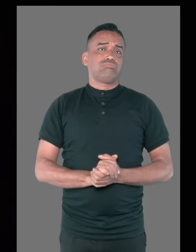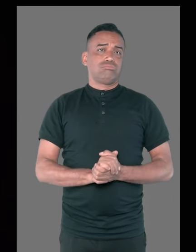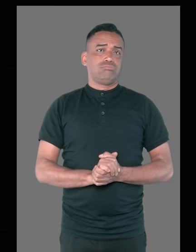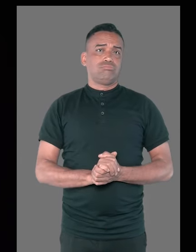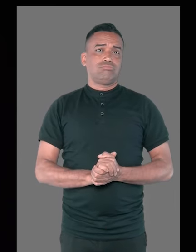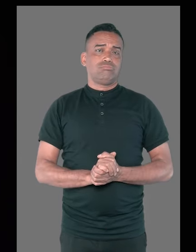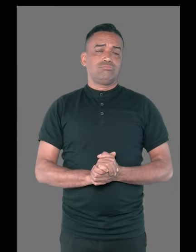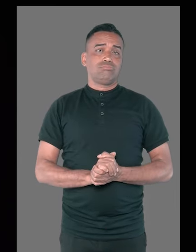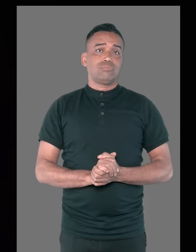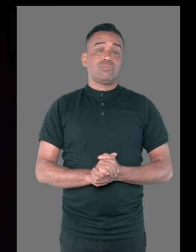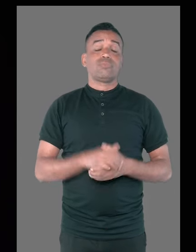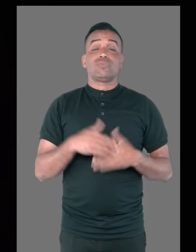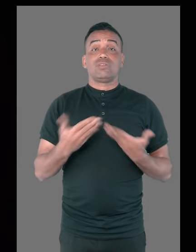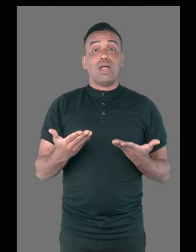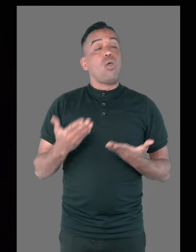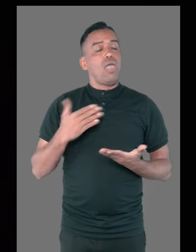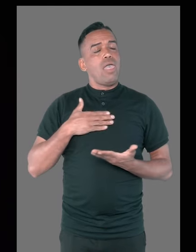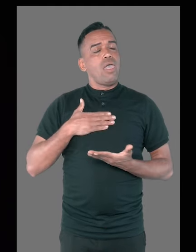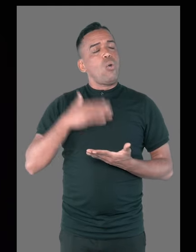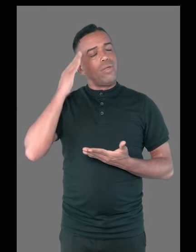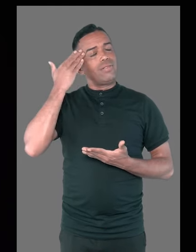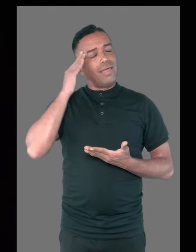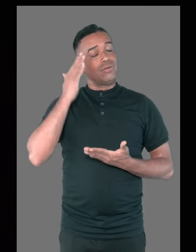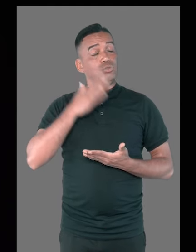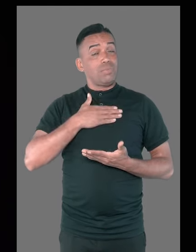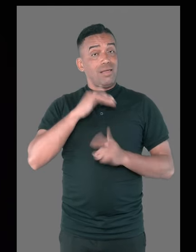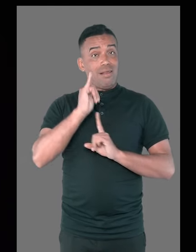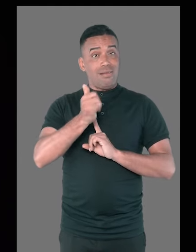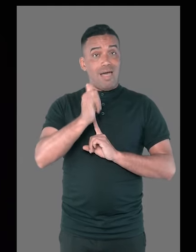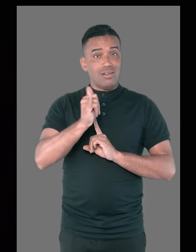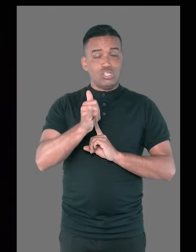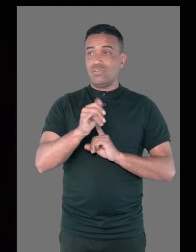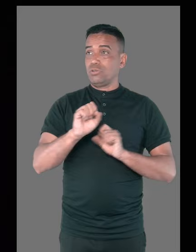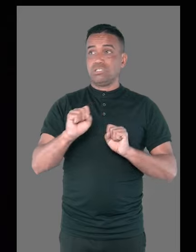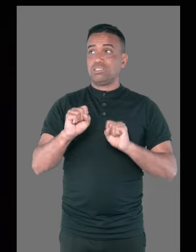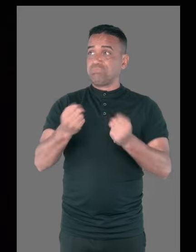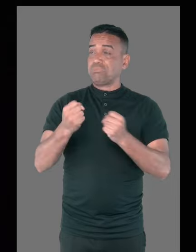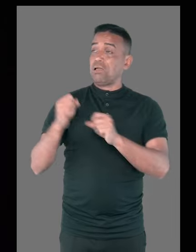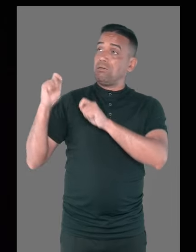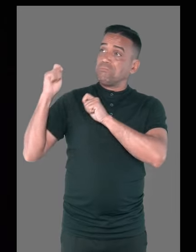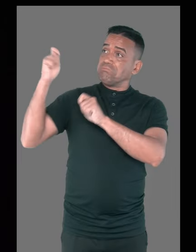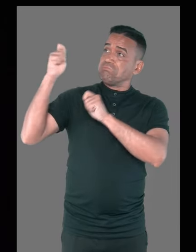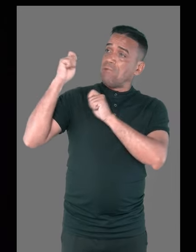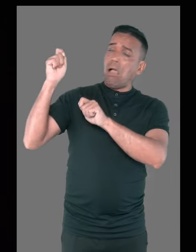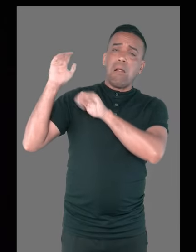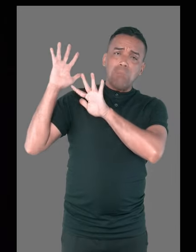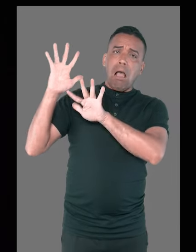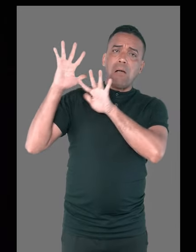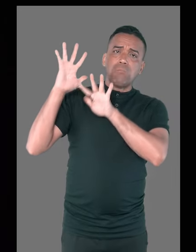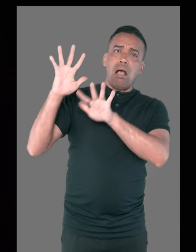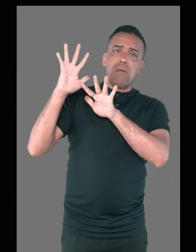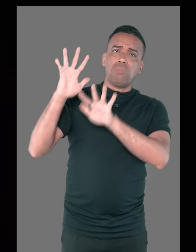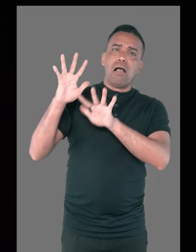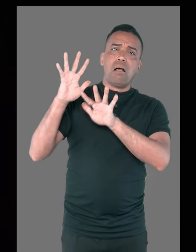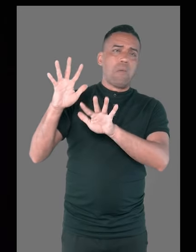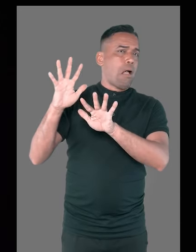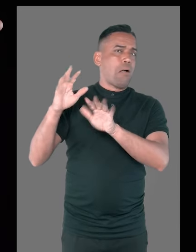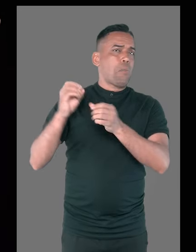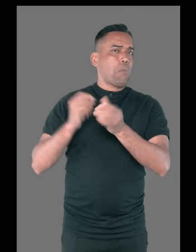Então, eu entendo que as minhas narrativas elas não precisam ser engajadas nesse nível da